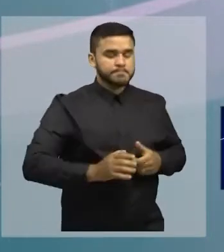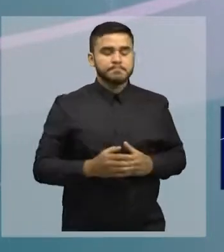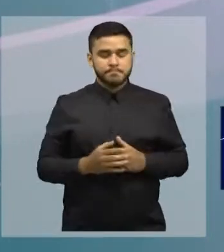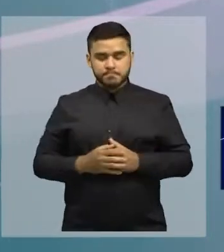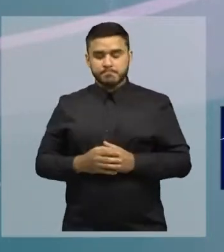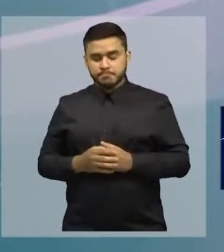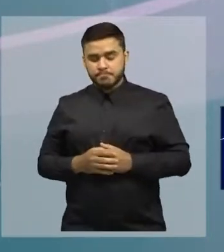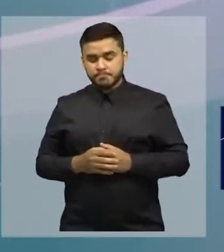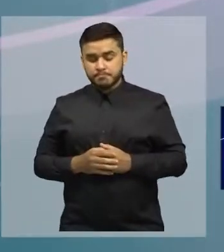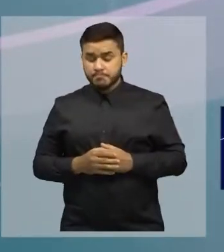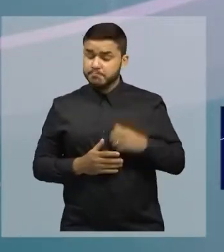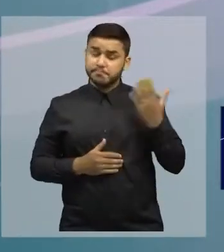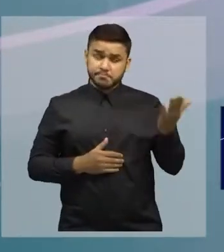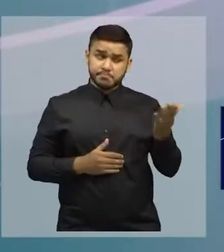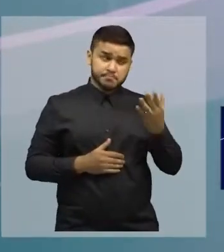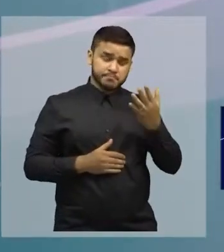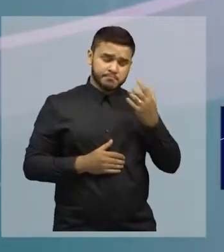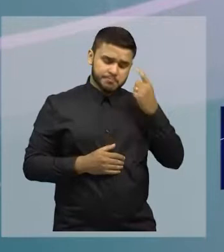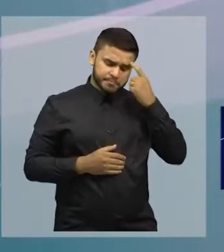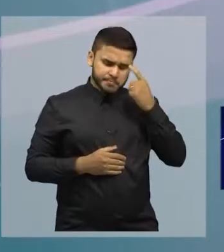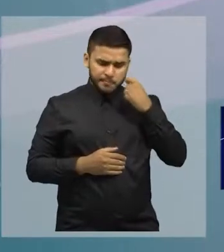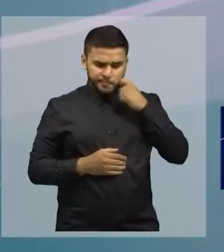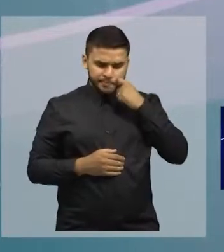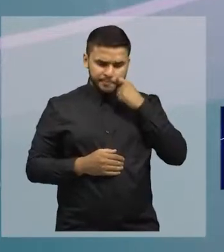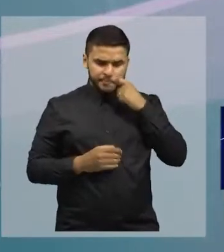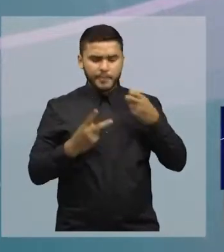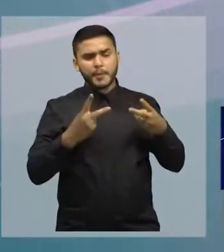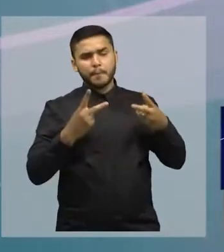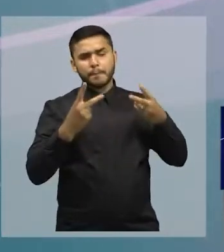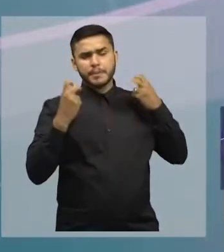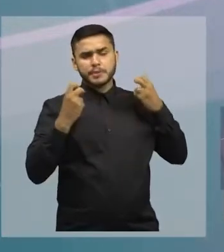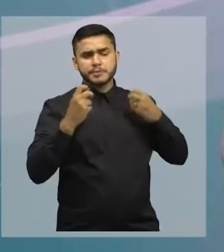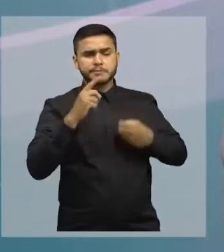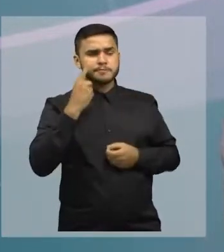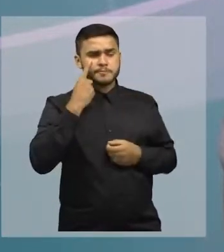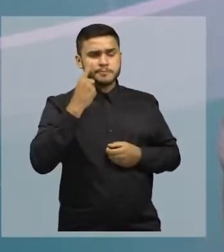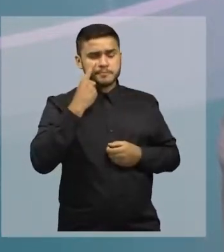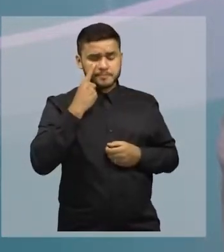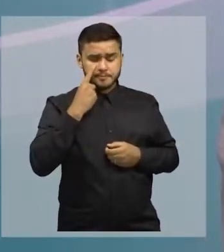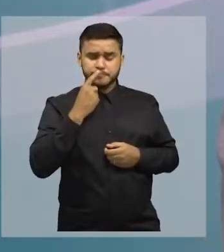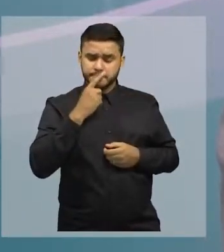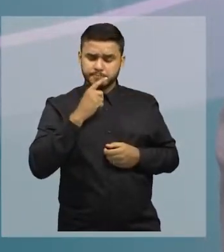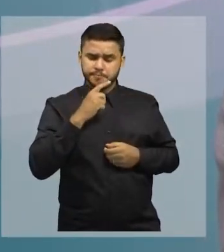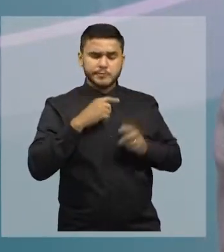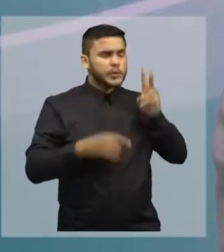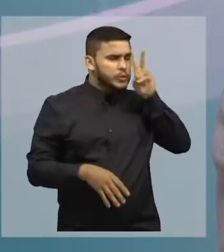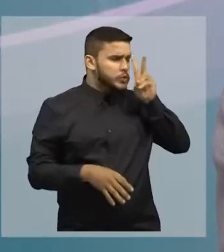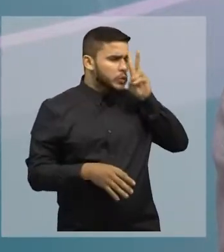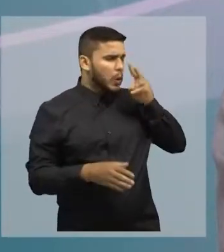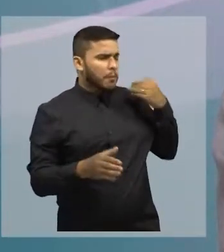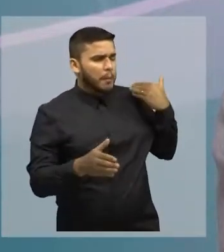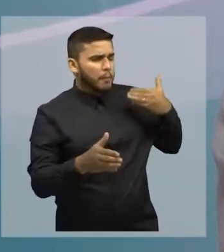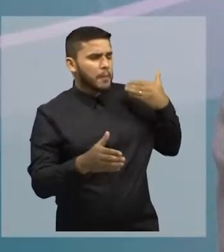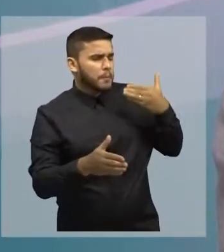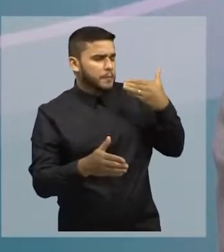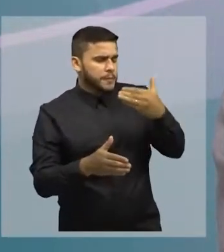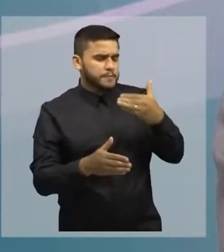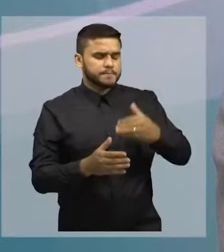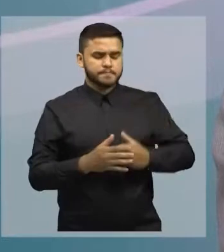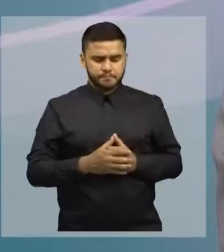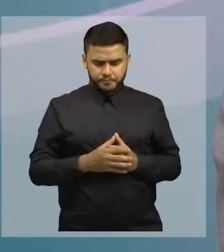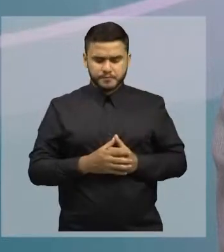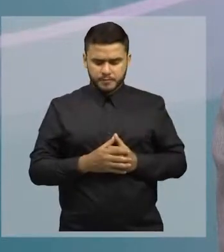a gente tem que fazer, eu vou tentar fazer uma análise, primeiramente, mais histórica, e depois entrar no